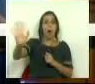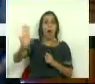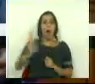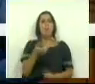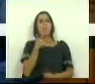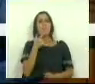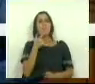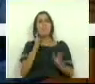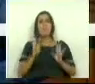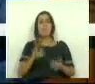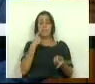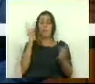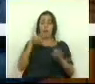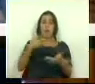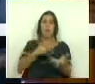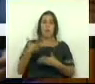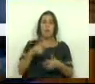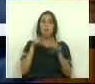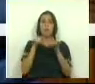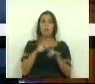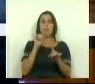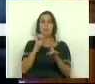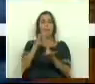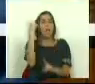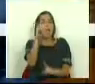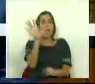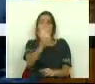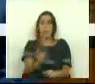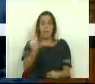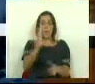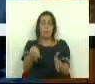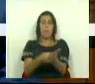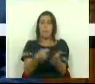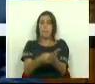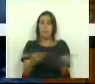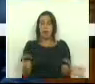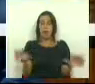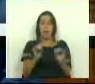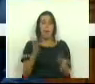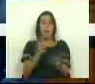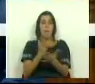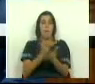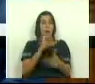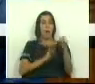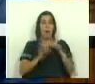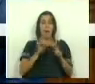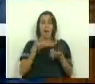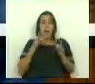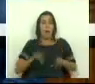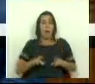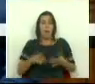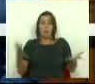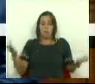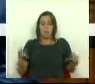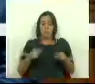perceberem que a renegociação é afinal a única forma de a pagar. Não há volta a dar, é inevitável.